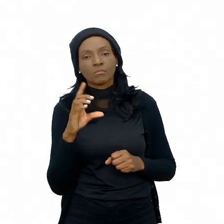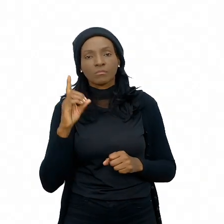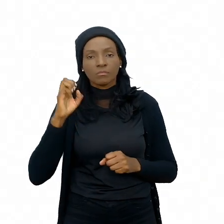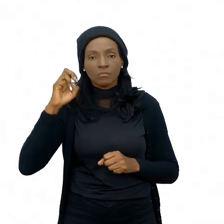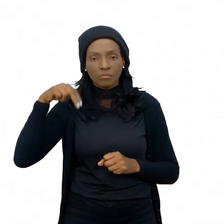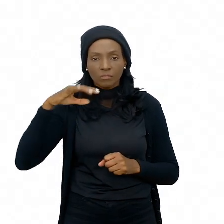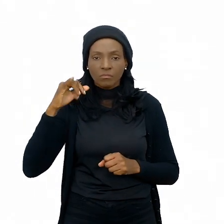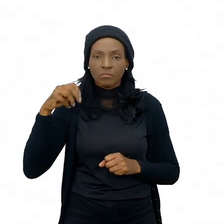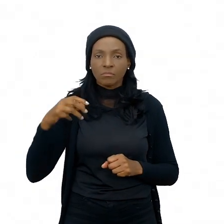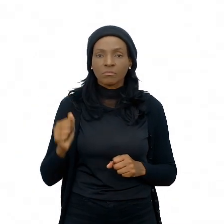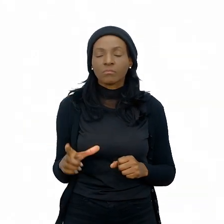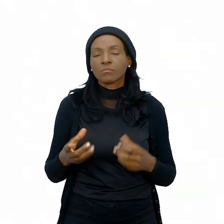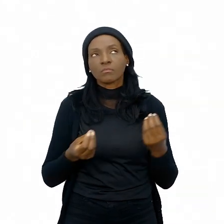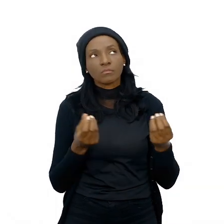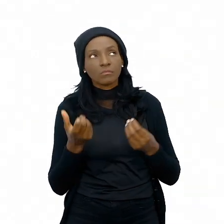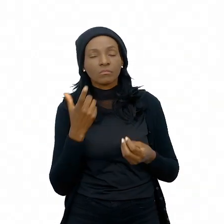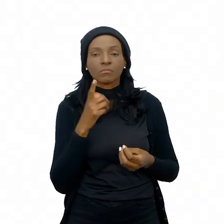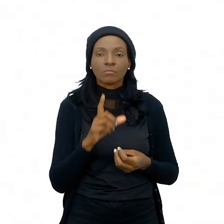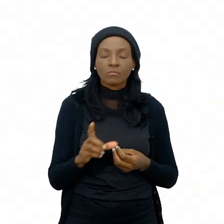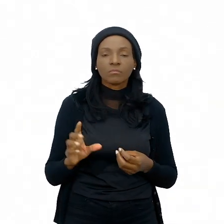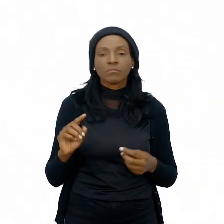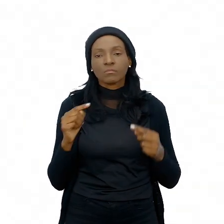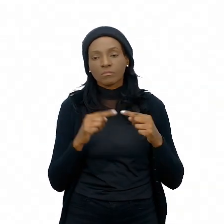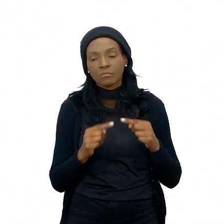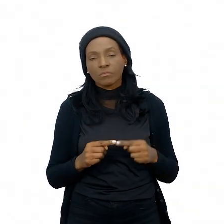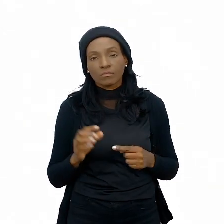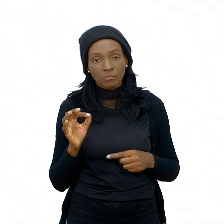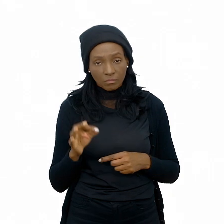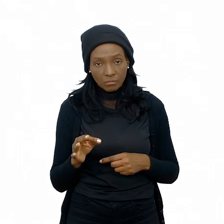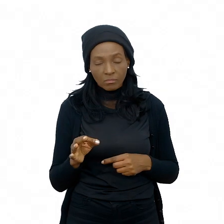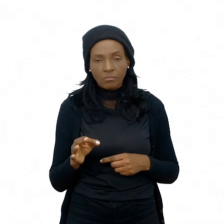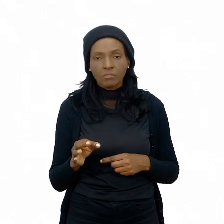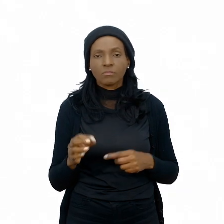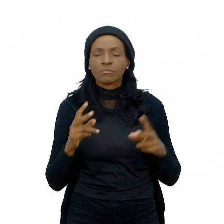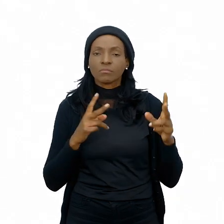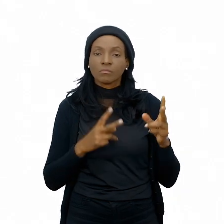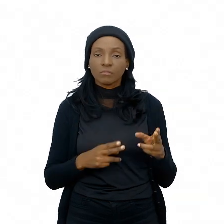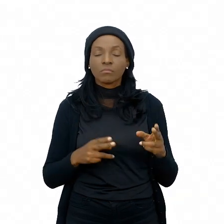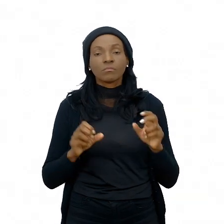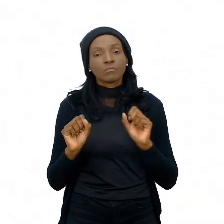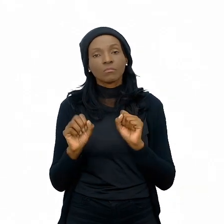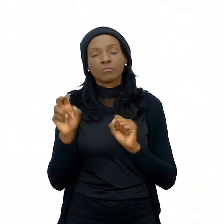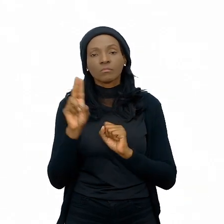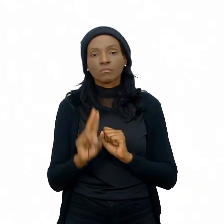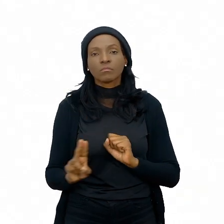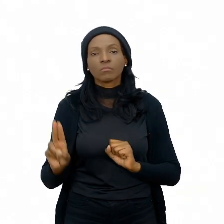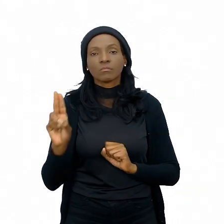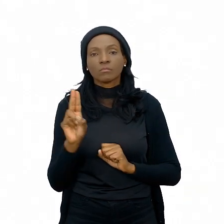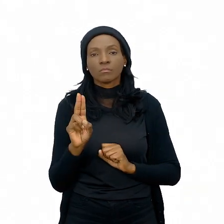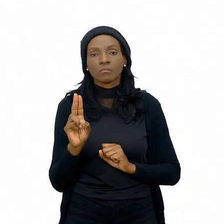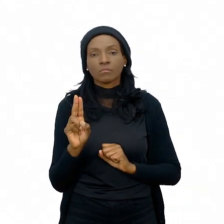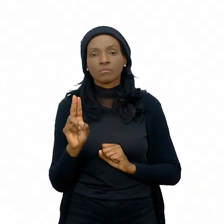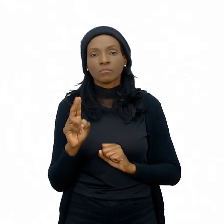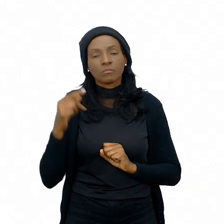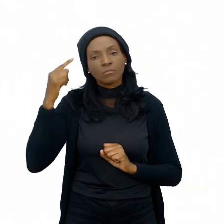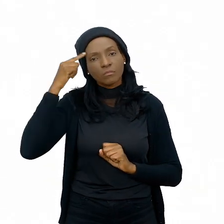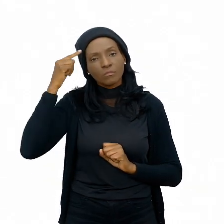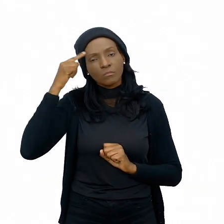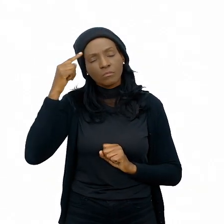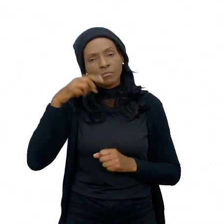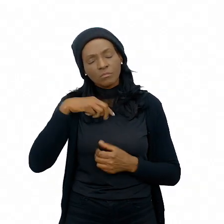Certo, pessoal? O mesmo critério poderia ser utilizado pensando